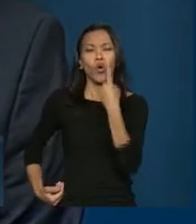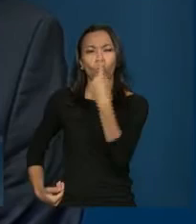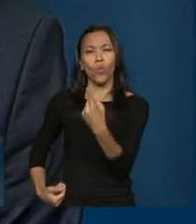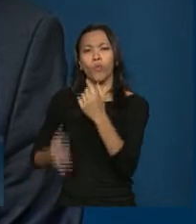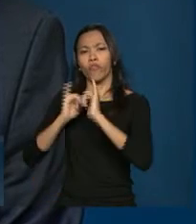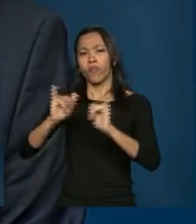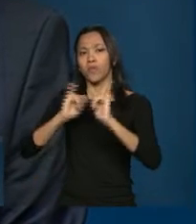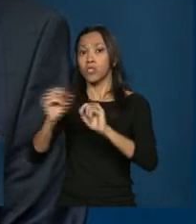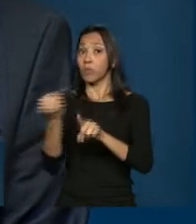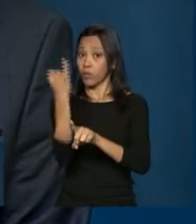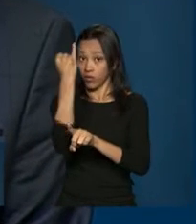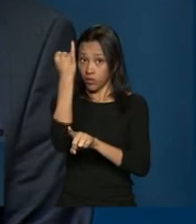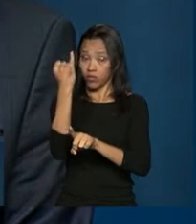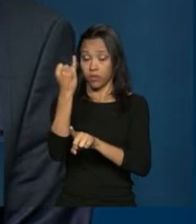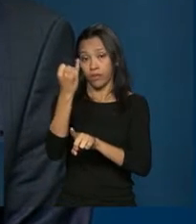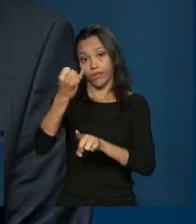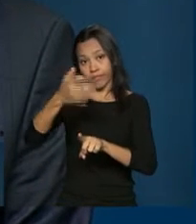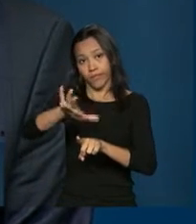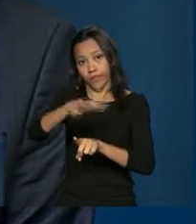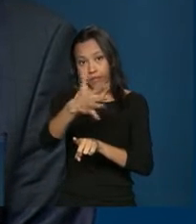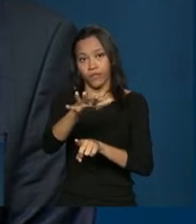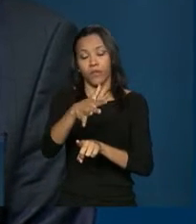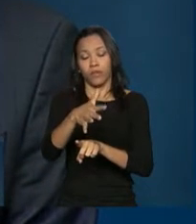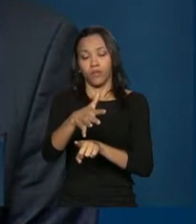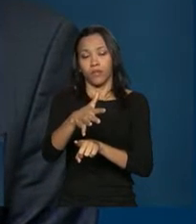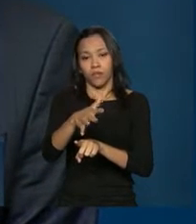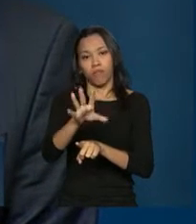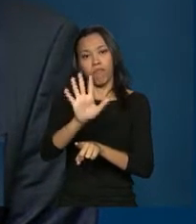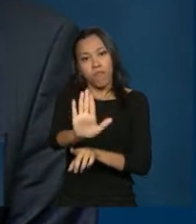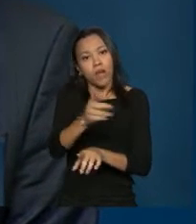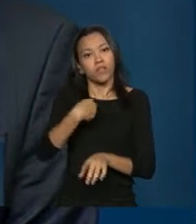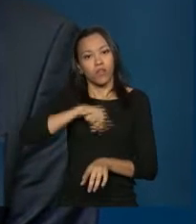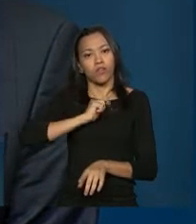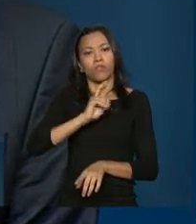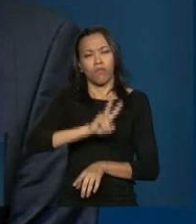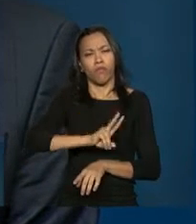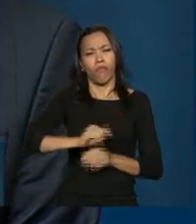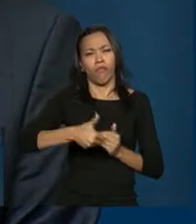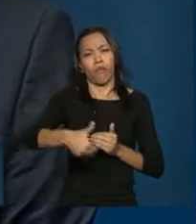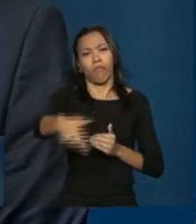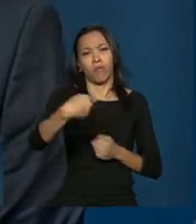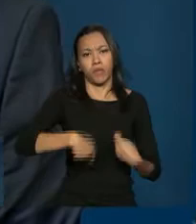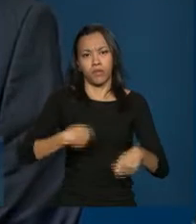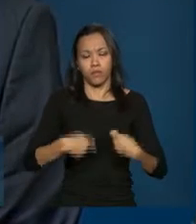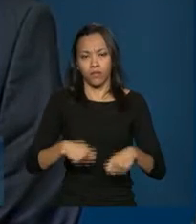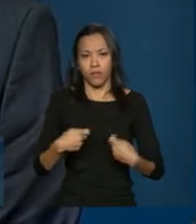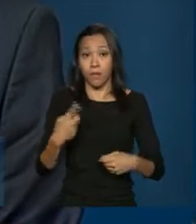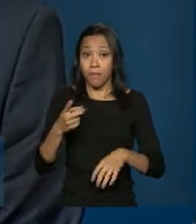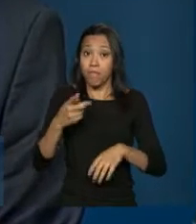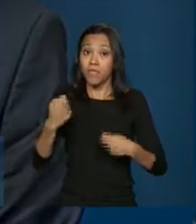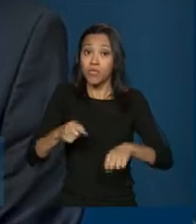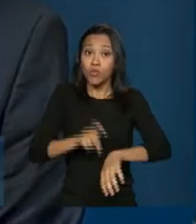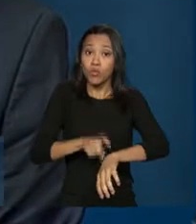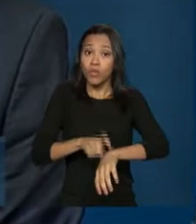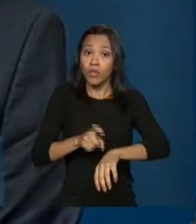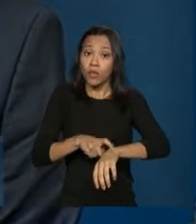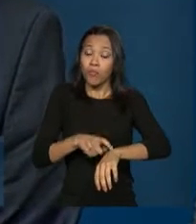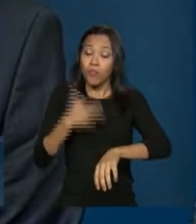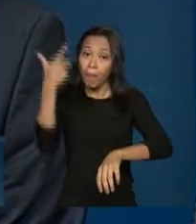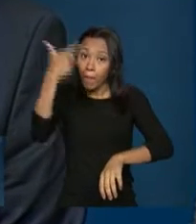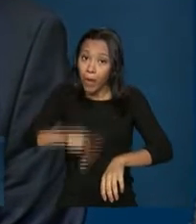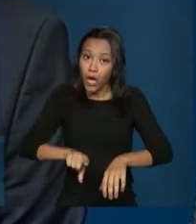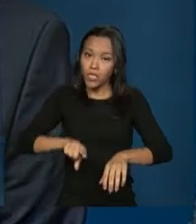importante, e que talvez justifique, mas nós vamos precisar e aí nós precisamos de um tempo maior